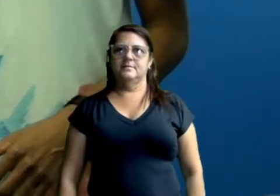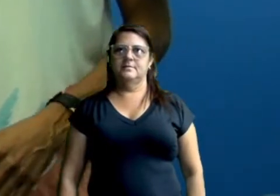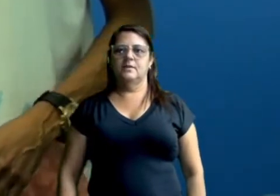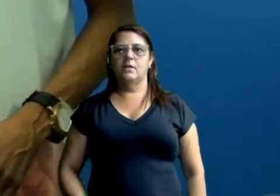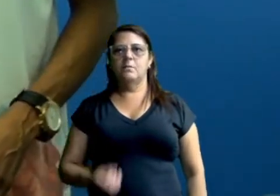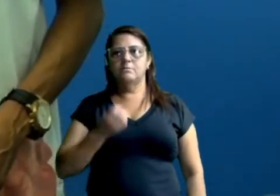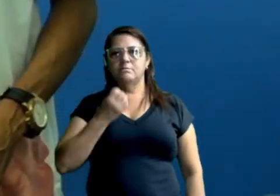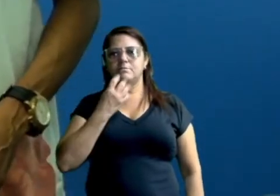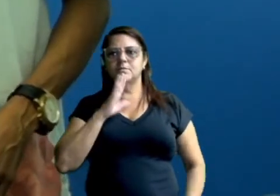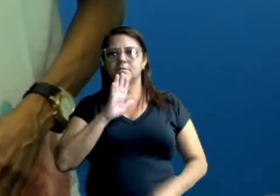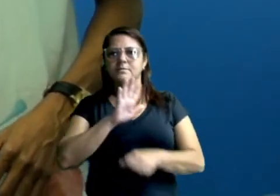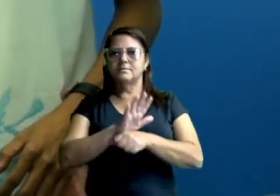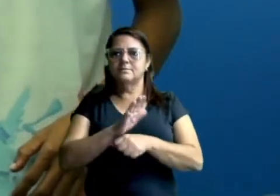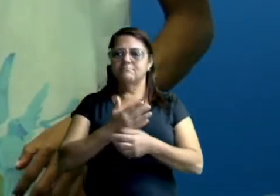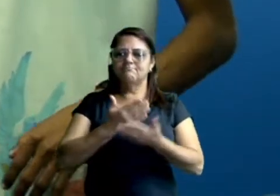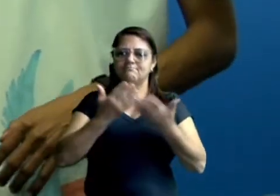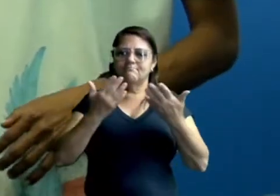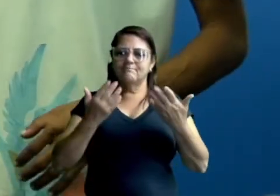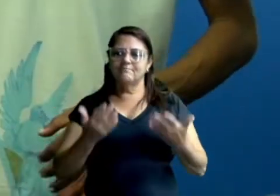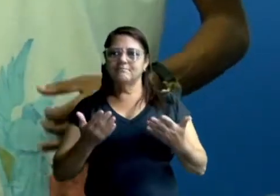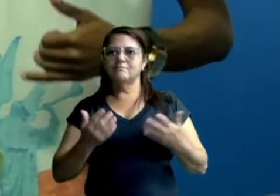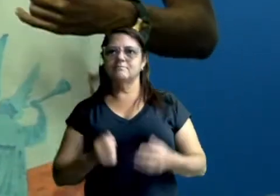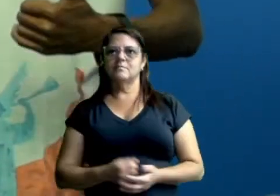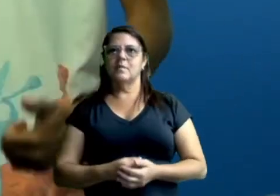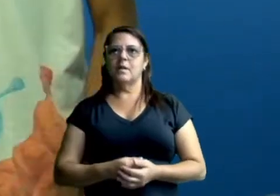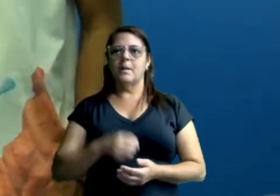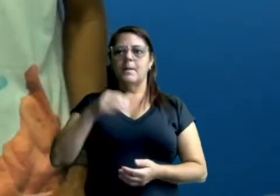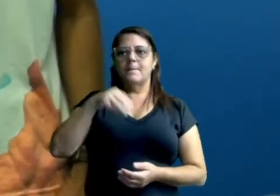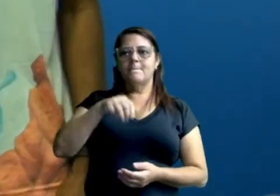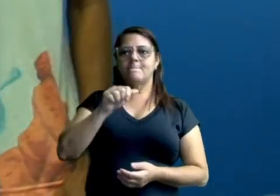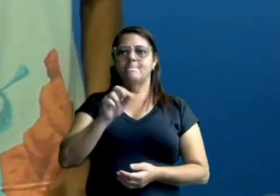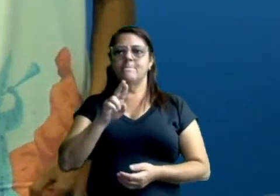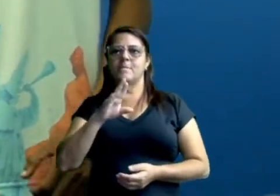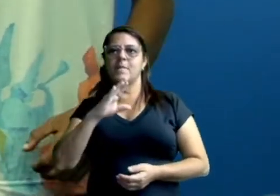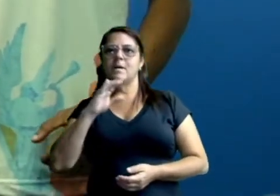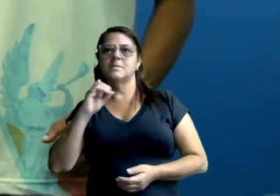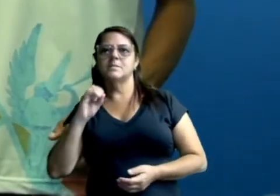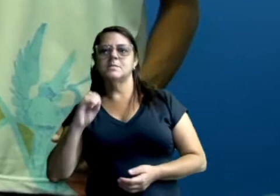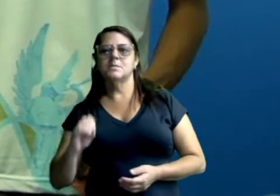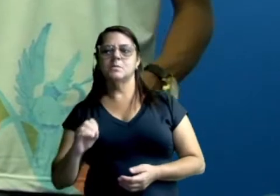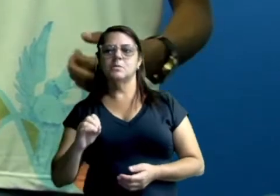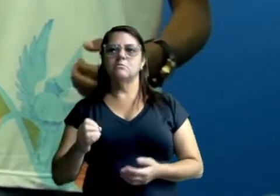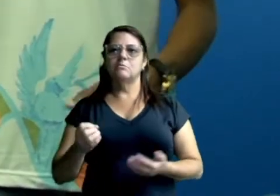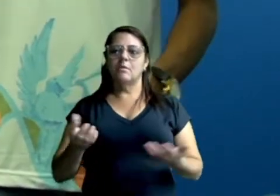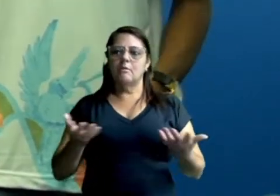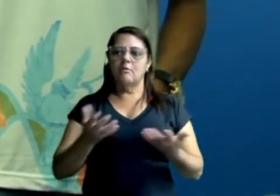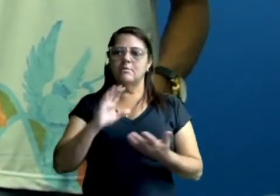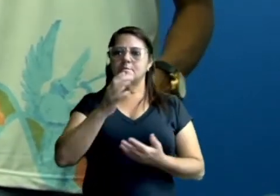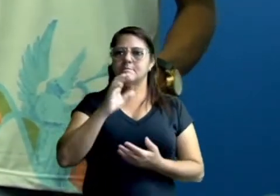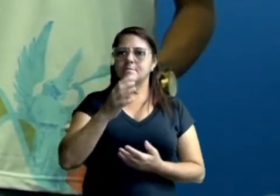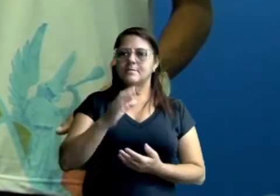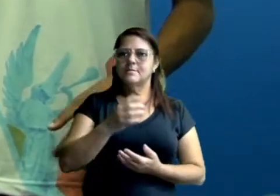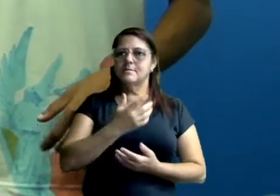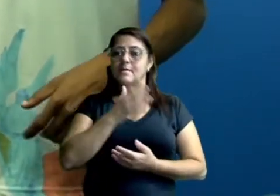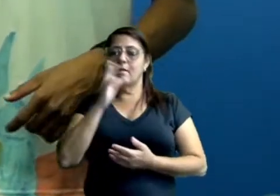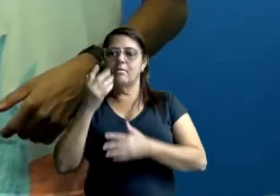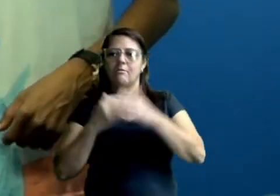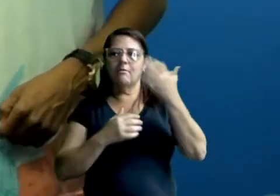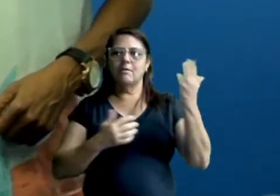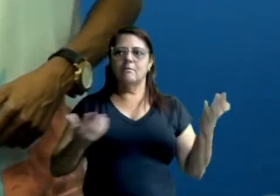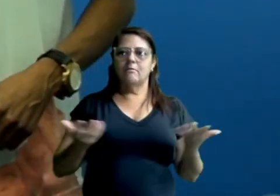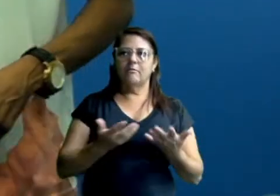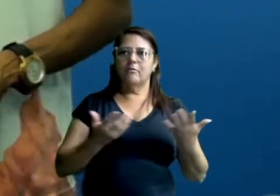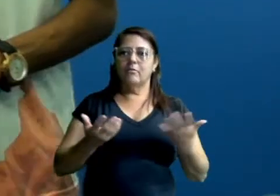Olá, meus queridos, minhas queridas. Vamos lá, professor Márcio Lima para mais uma aula de Ciência da Natureza, tá? E o assunto